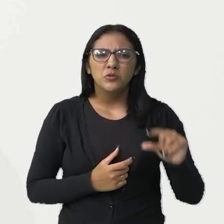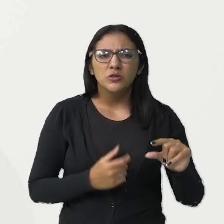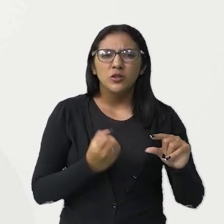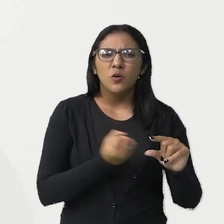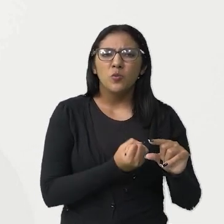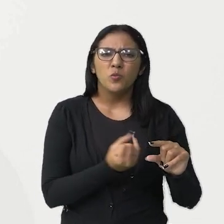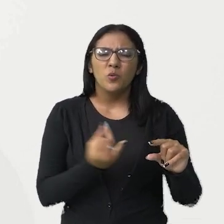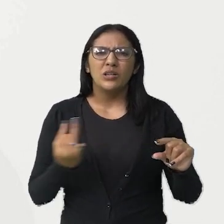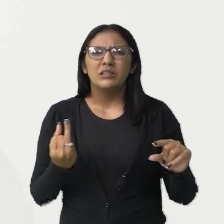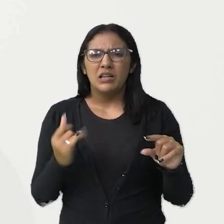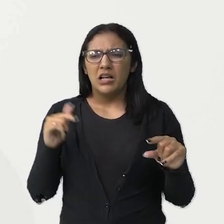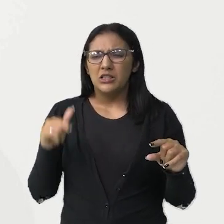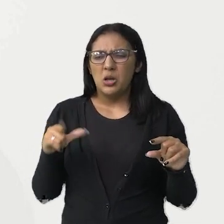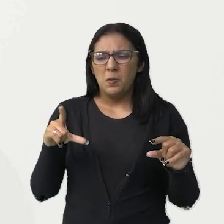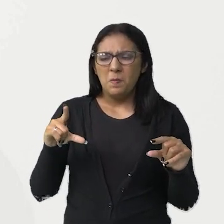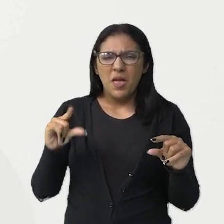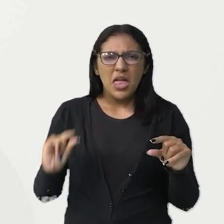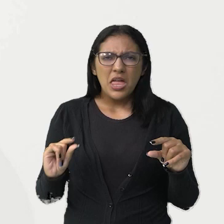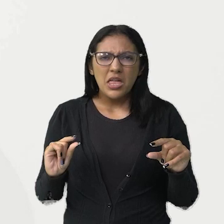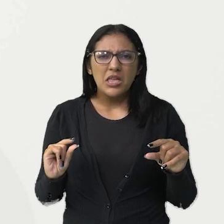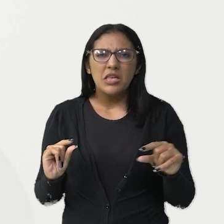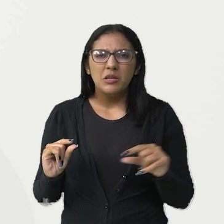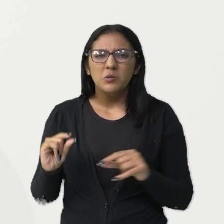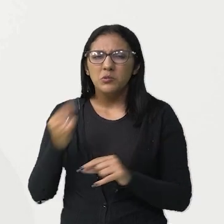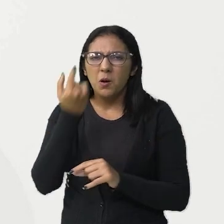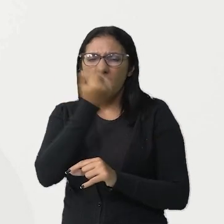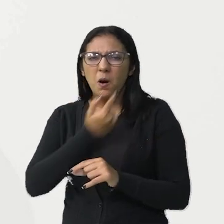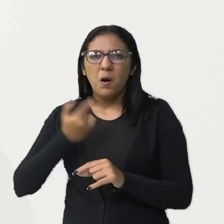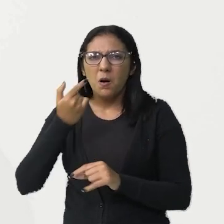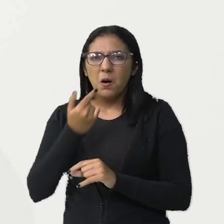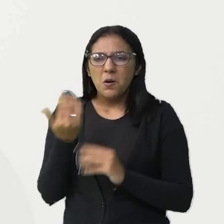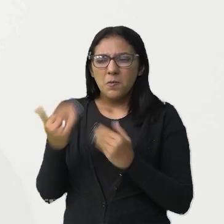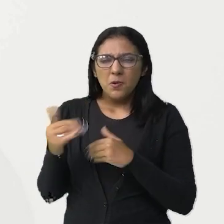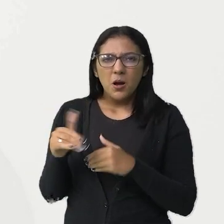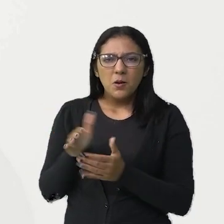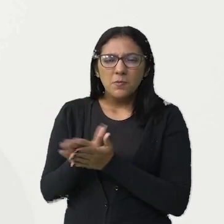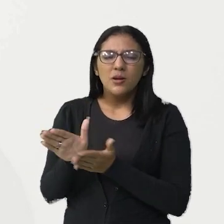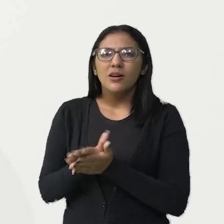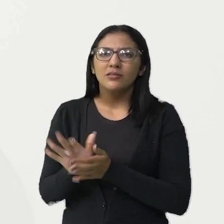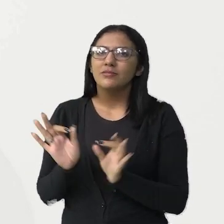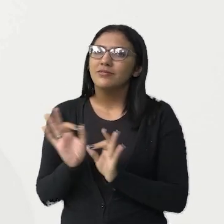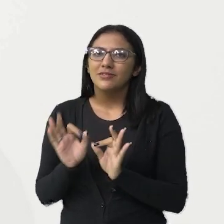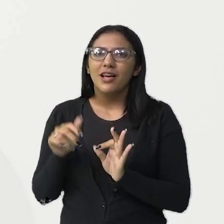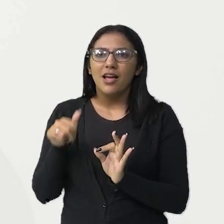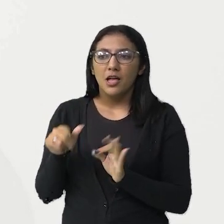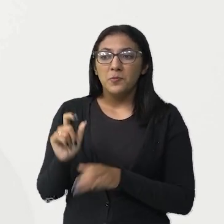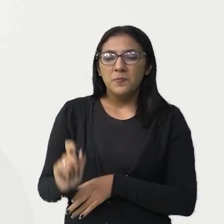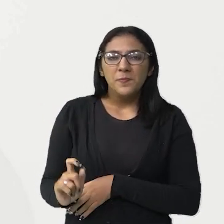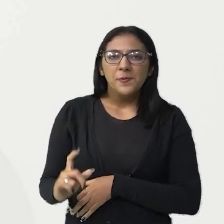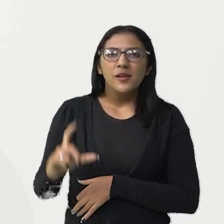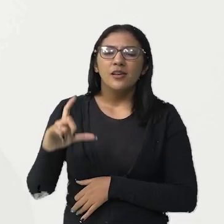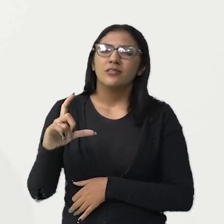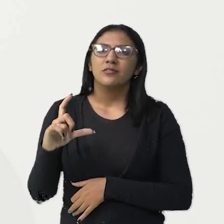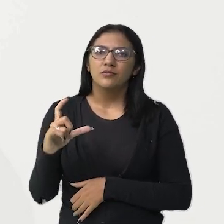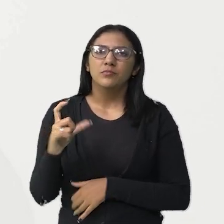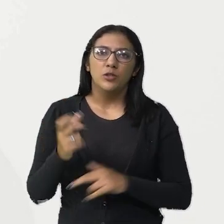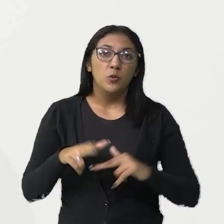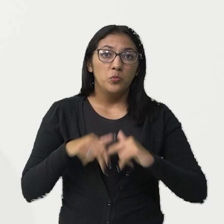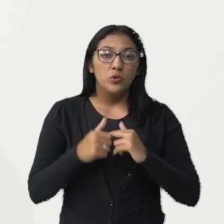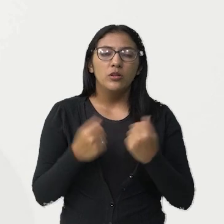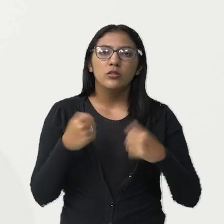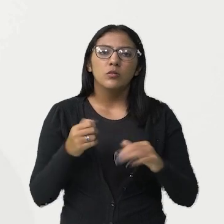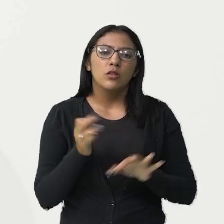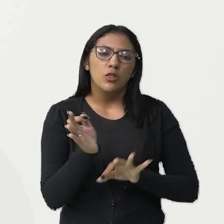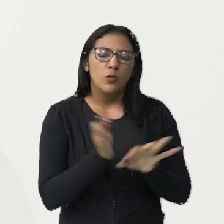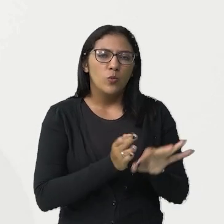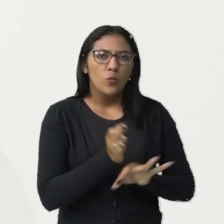vou ter menos tempo, né? A impressão não vai terminar em menos tempo, ela vai levar mais tempo. Então, a gente precisa fazer